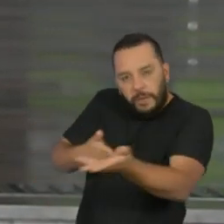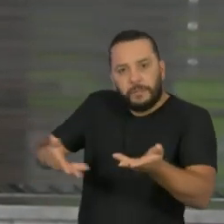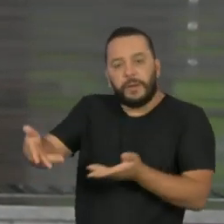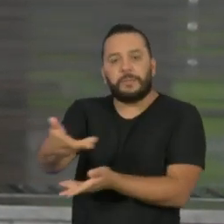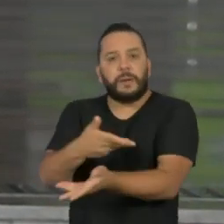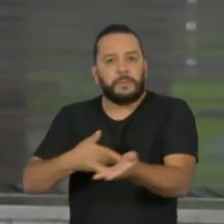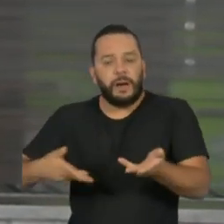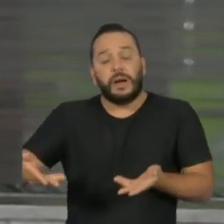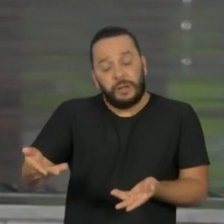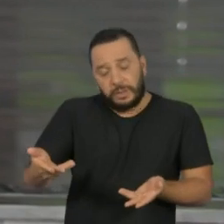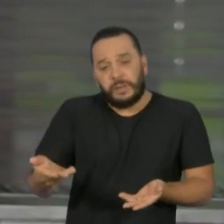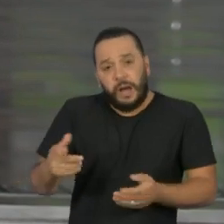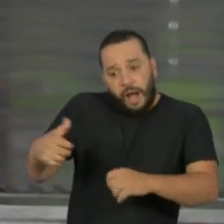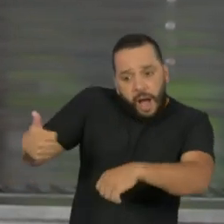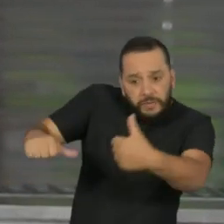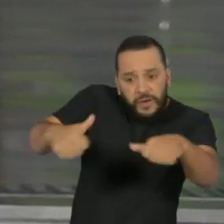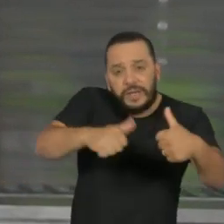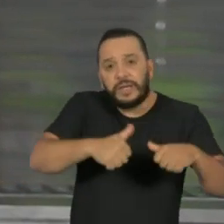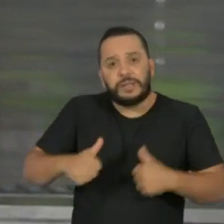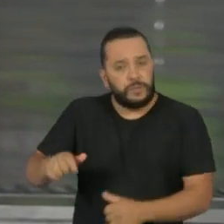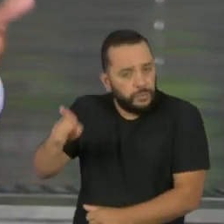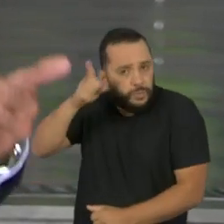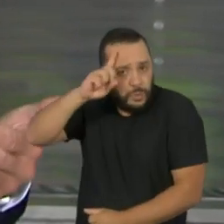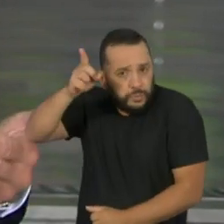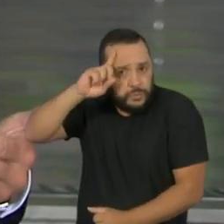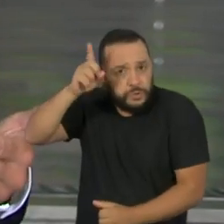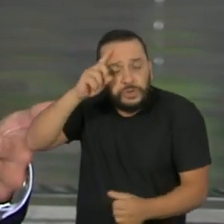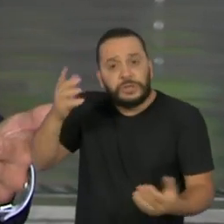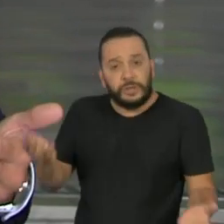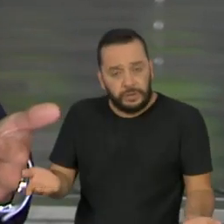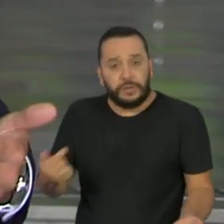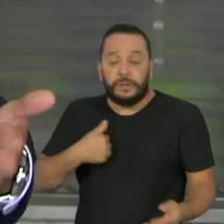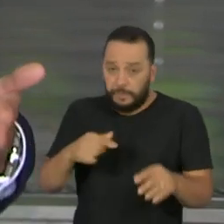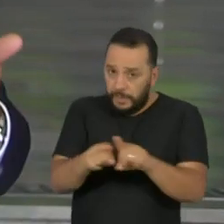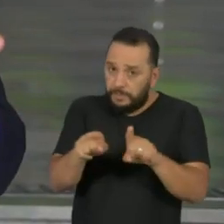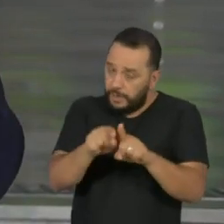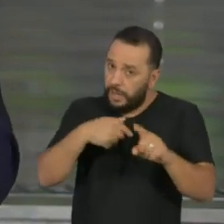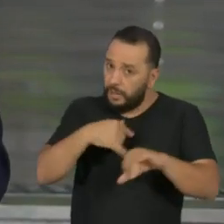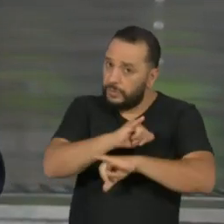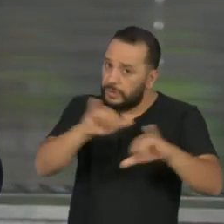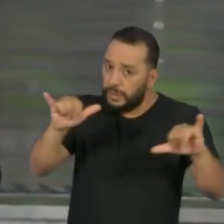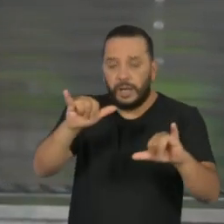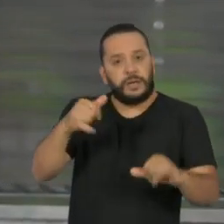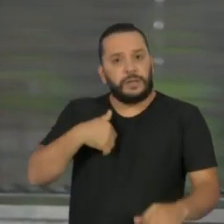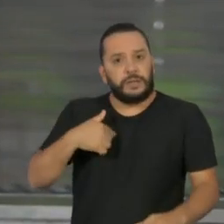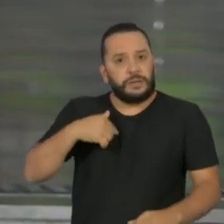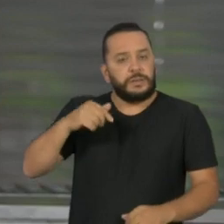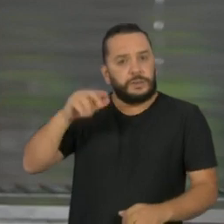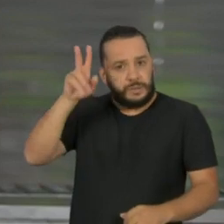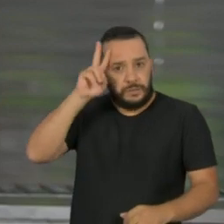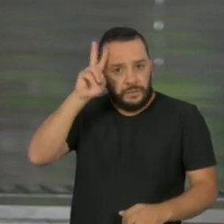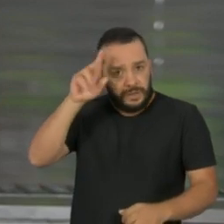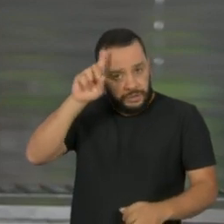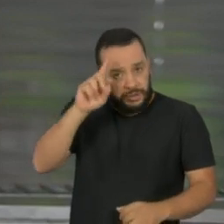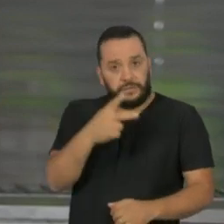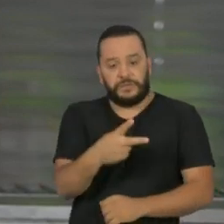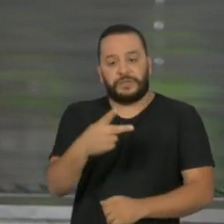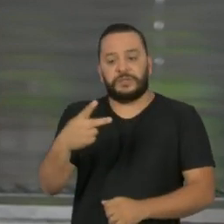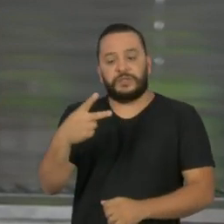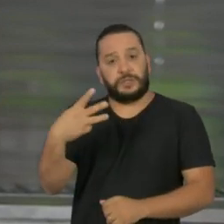suas avaliações diariamente, e até quero anunciar que na próxima segunda-feira, dia 23,